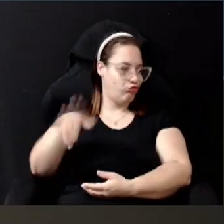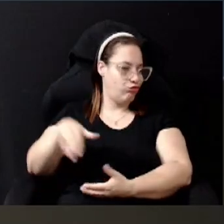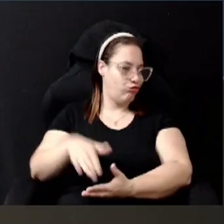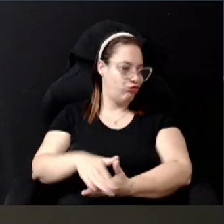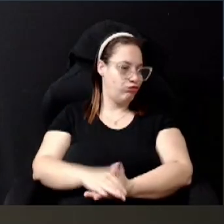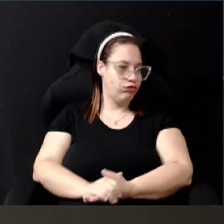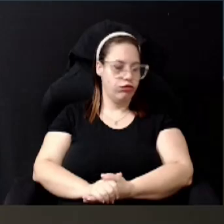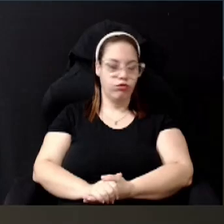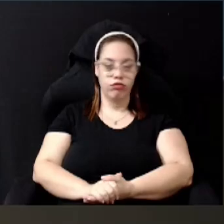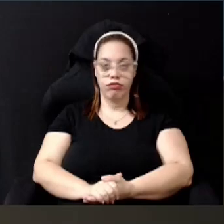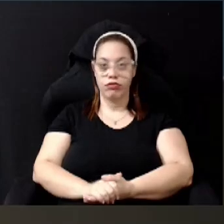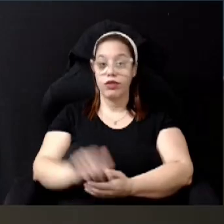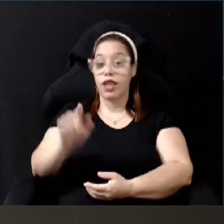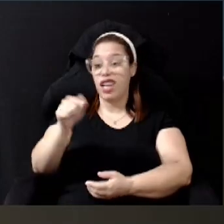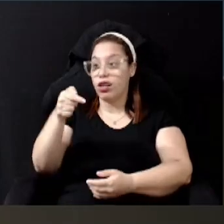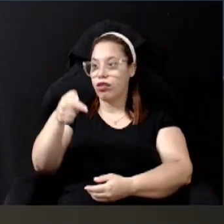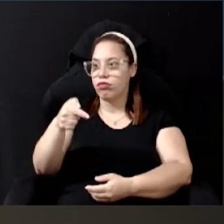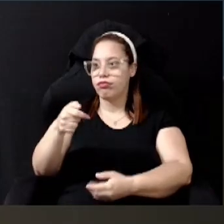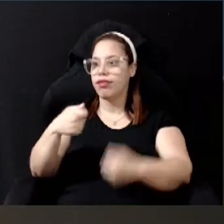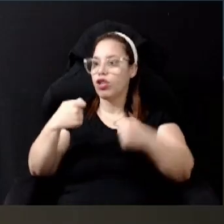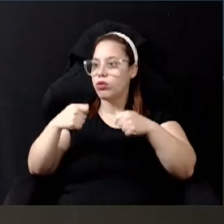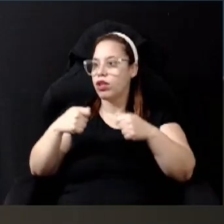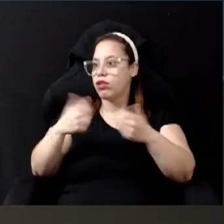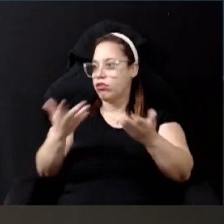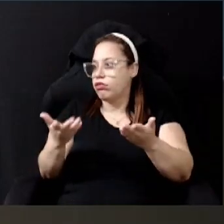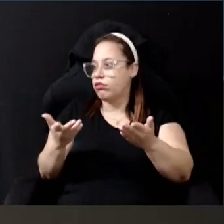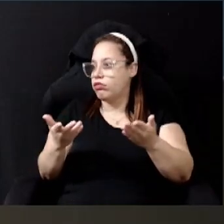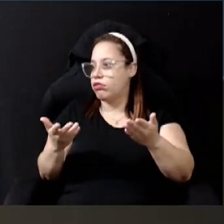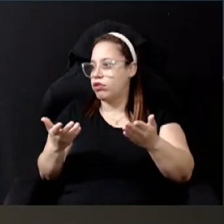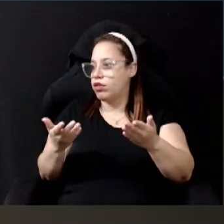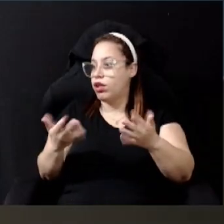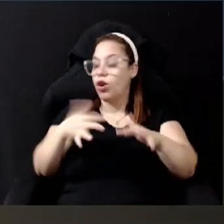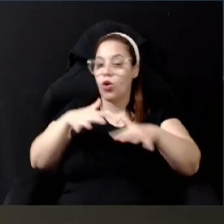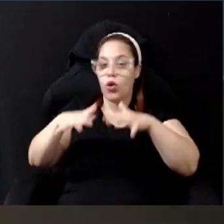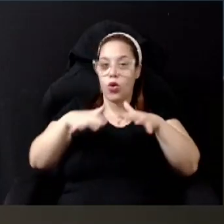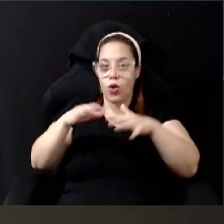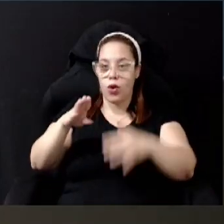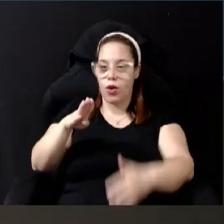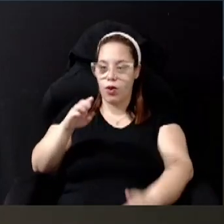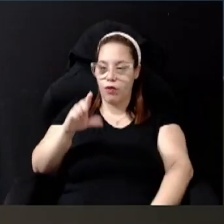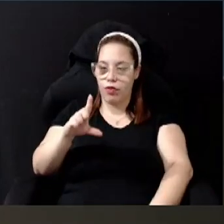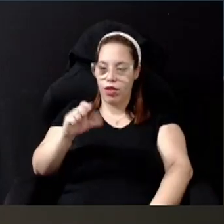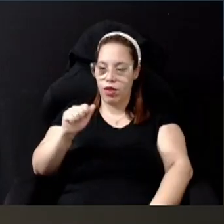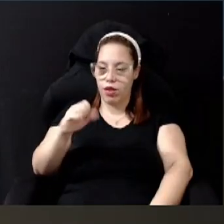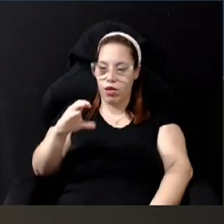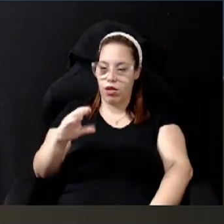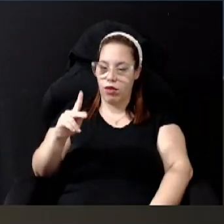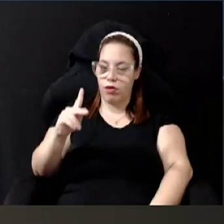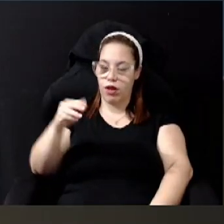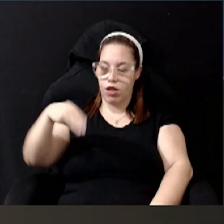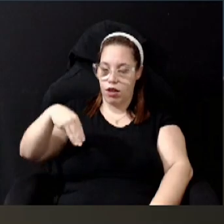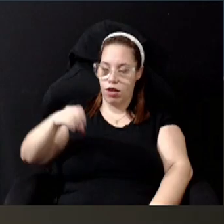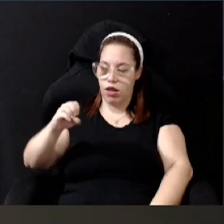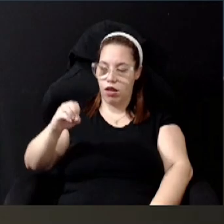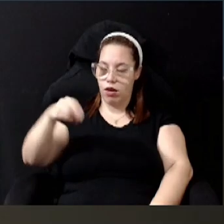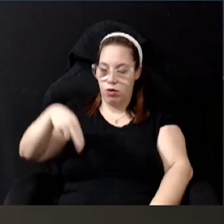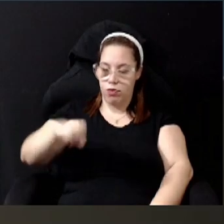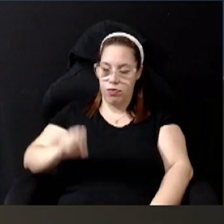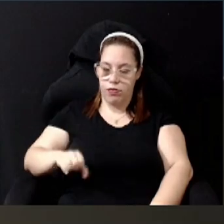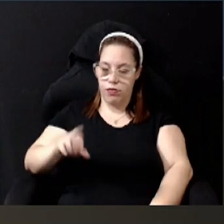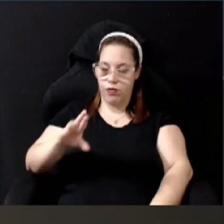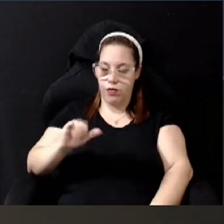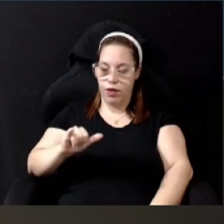É isso que a gente precisa. O movimento Black Money fala muito disso, exato, né? Exato. Então,